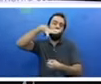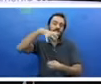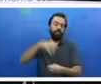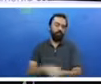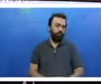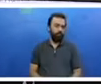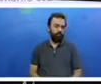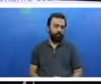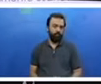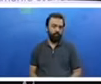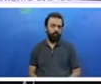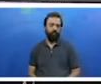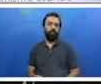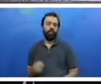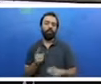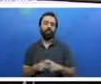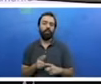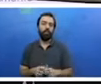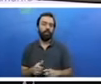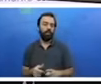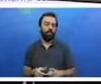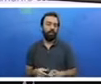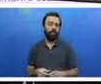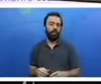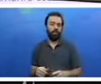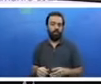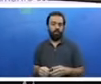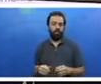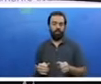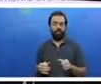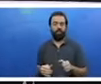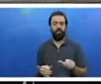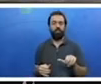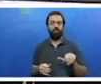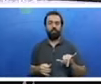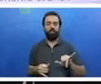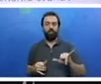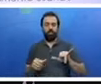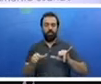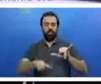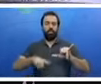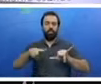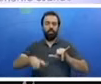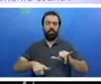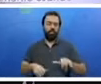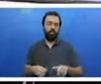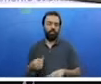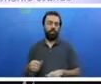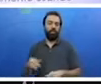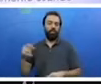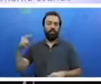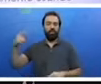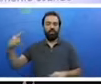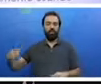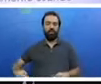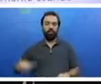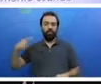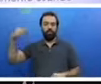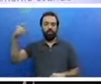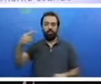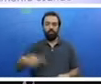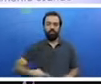elétrica acontece porque nessa ionização do ácido, os elétrons ficam livres, se movimentando